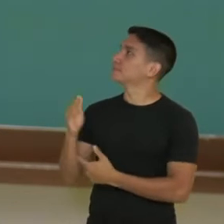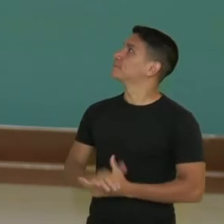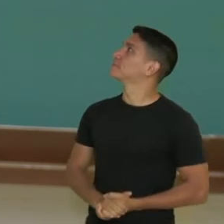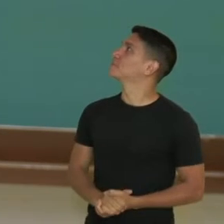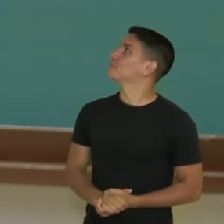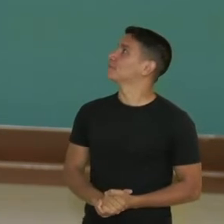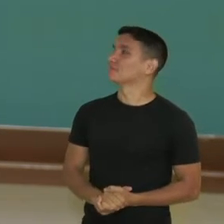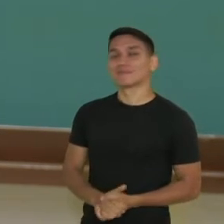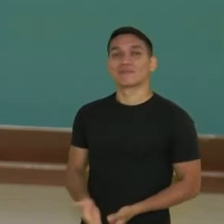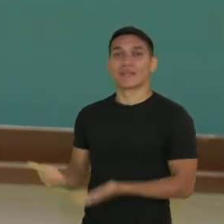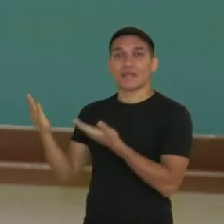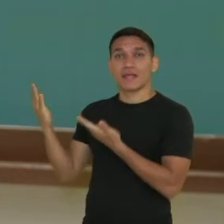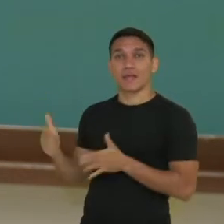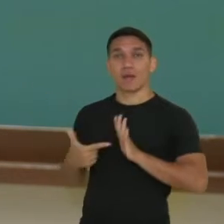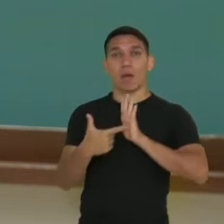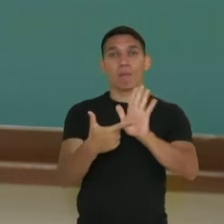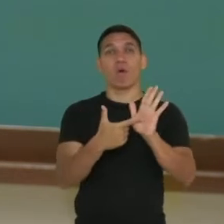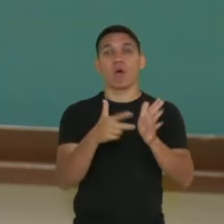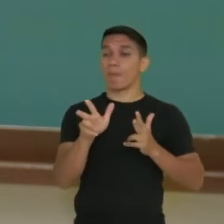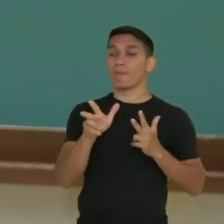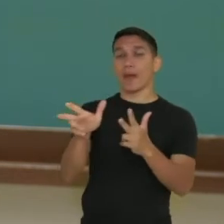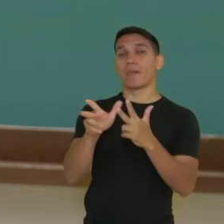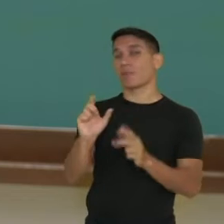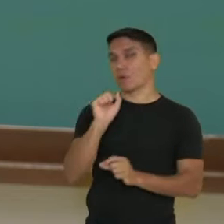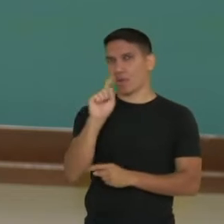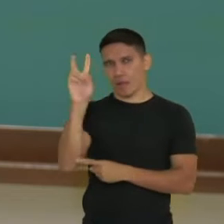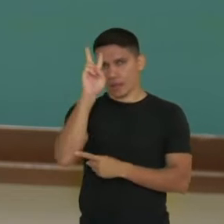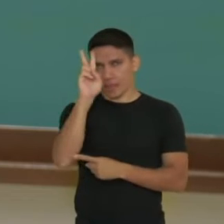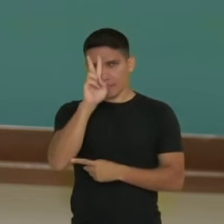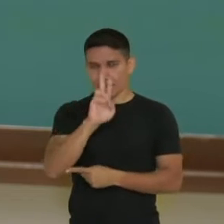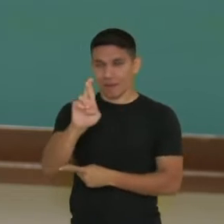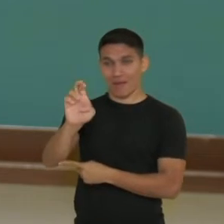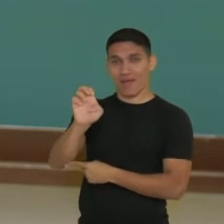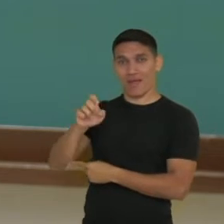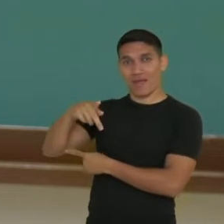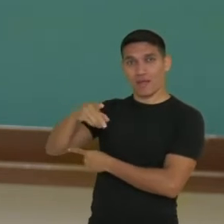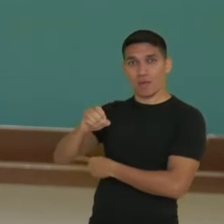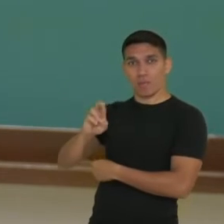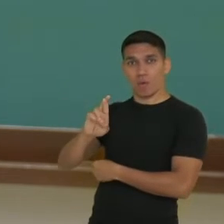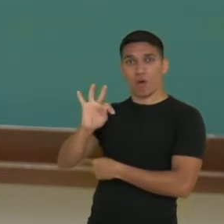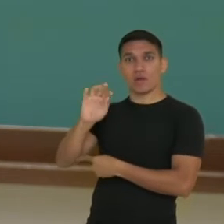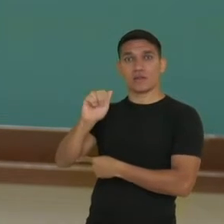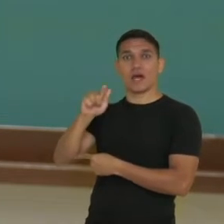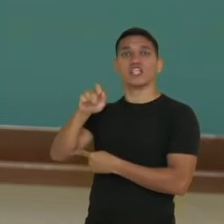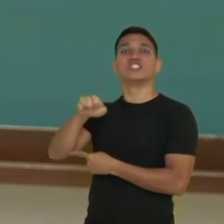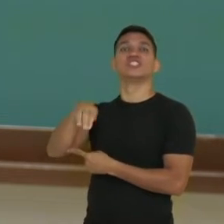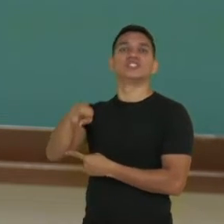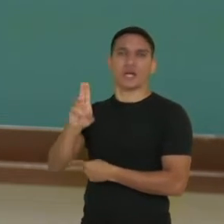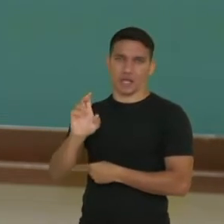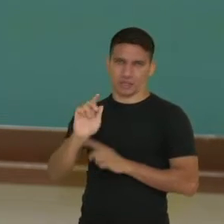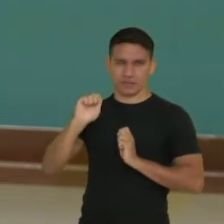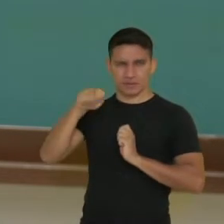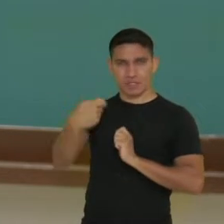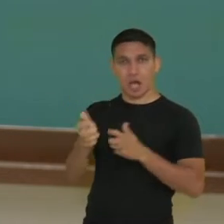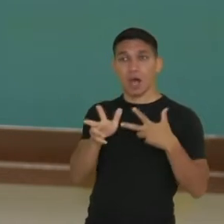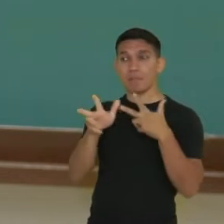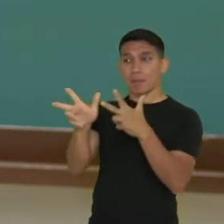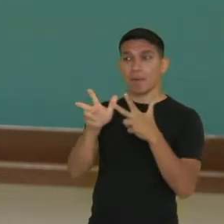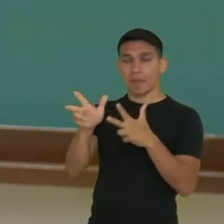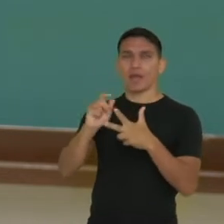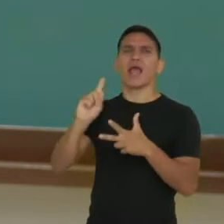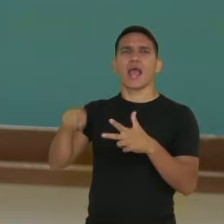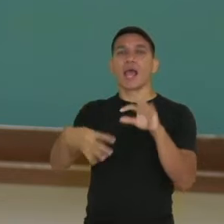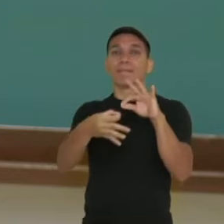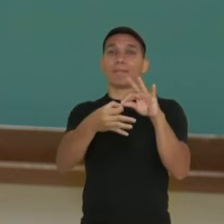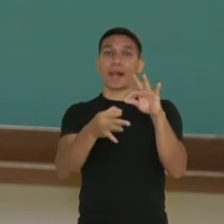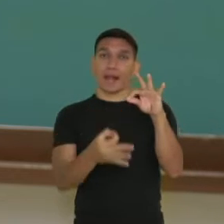um trecho, então, da reportagem, tá? Então, lembrando que a reportagem é um texto bastante longo, ele tem caráter,